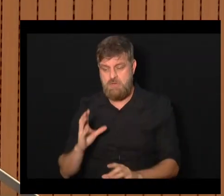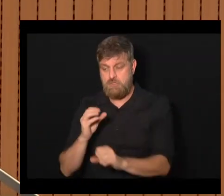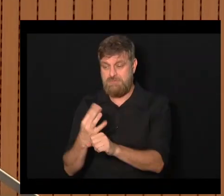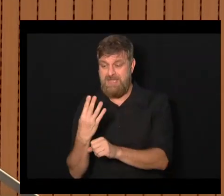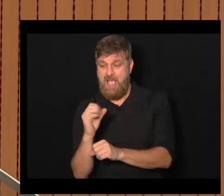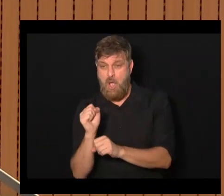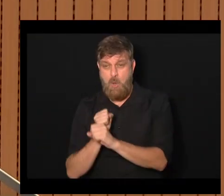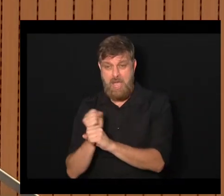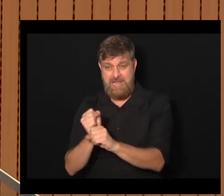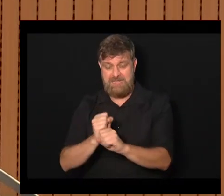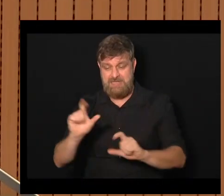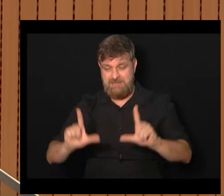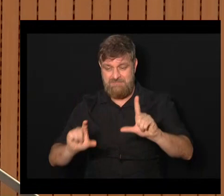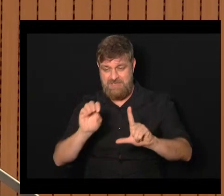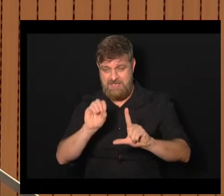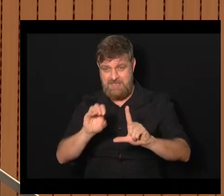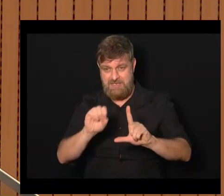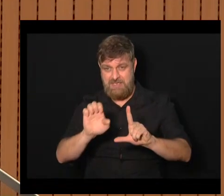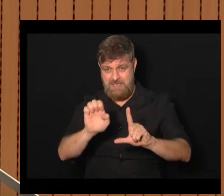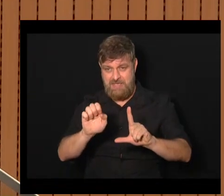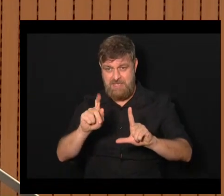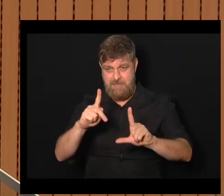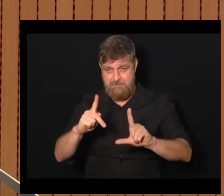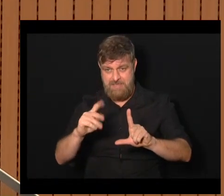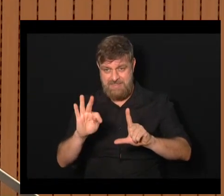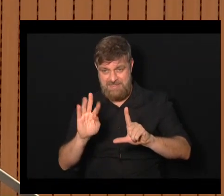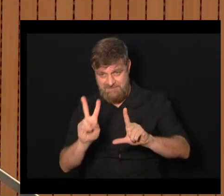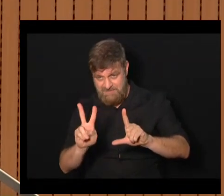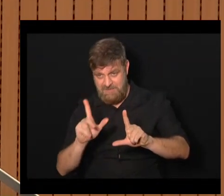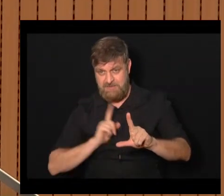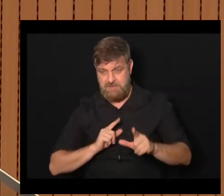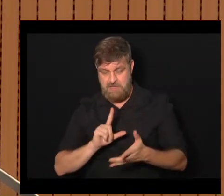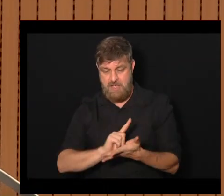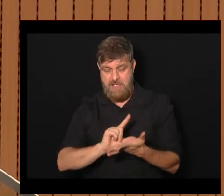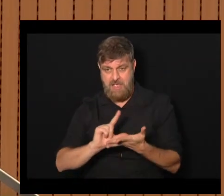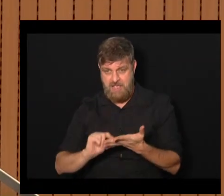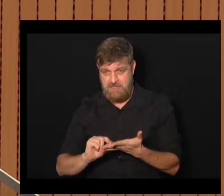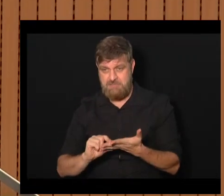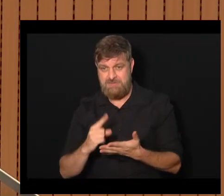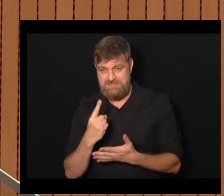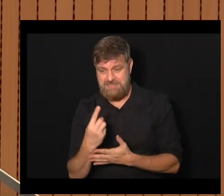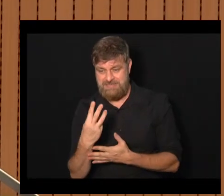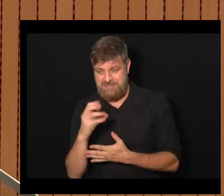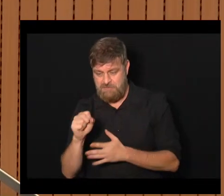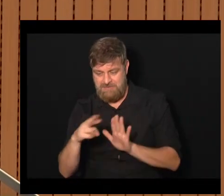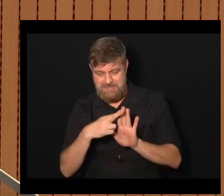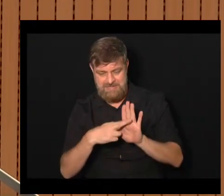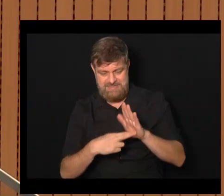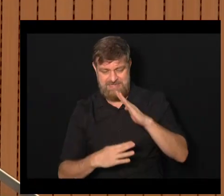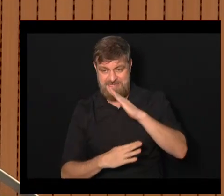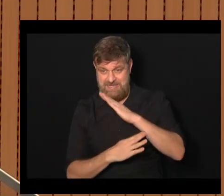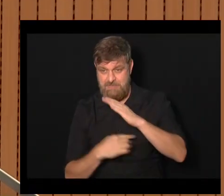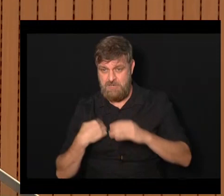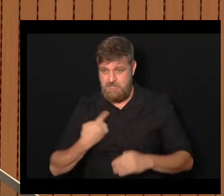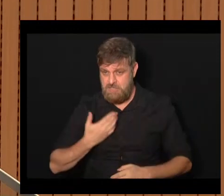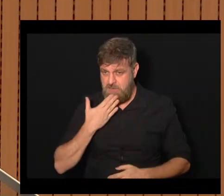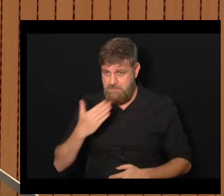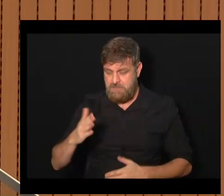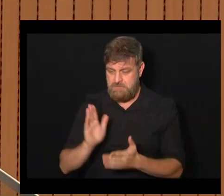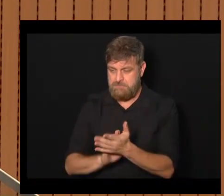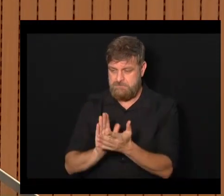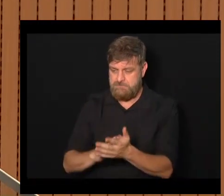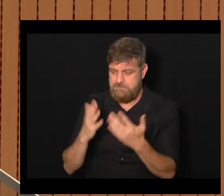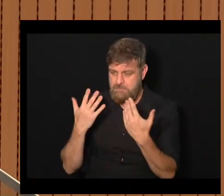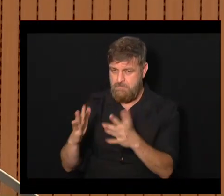da IPTV, nos termos do artigo 138 do regimento interno desta casa, nós estamos requerendo esses votos